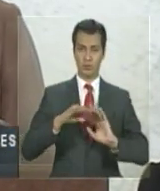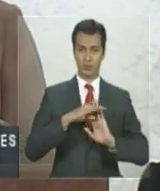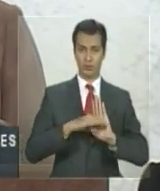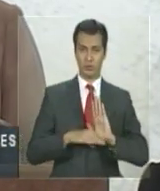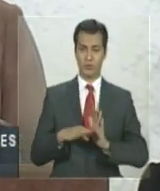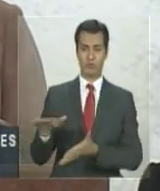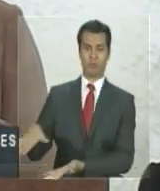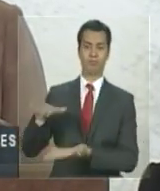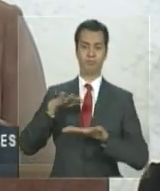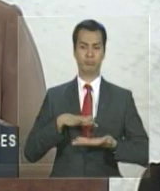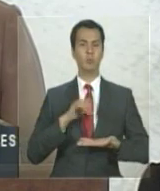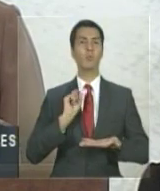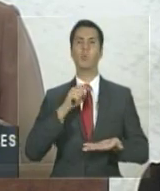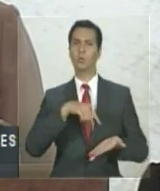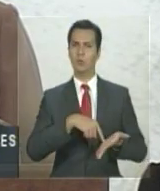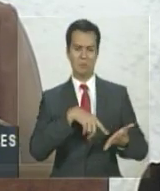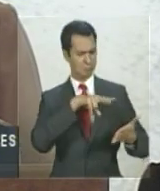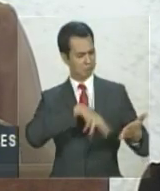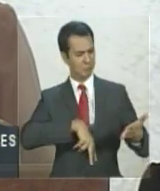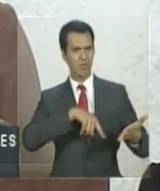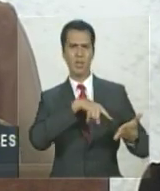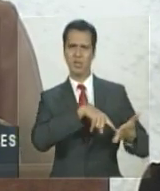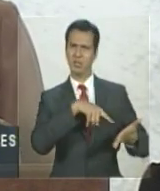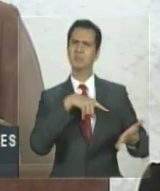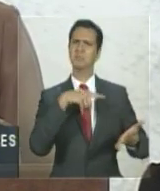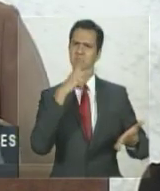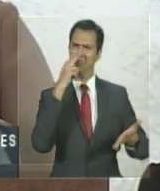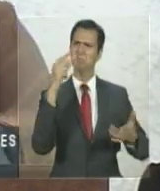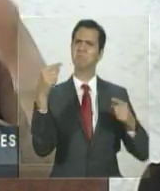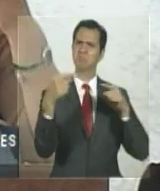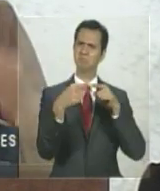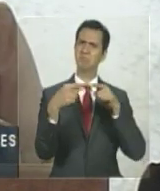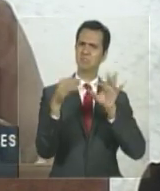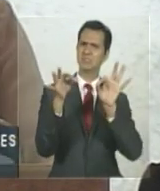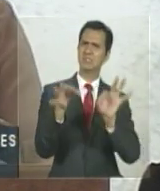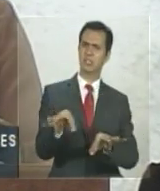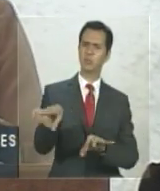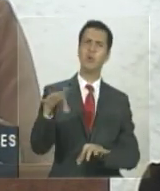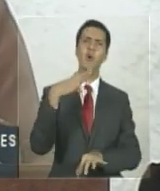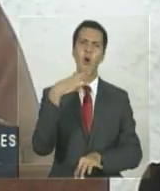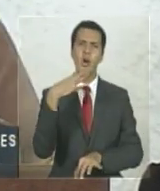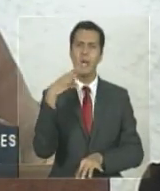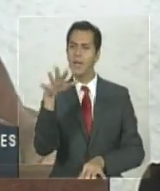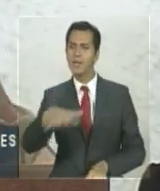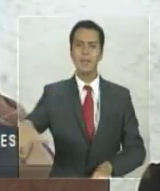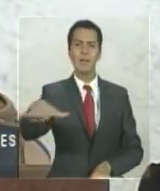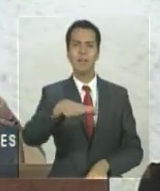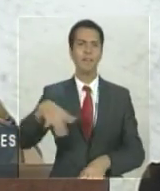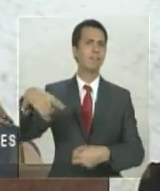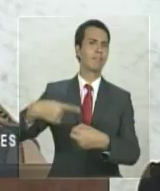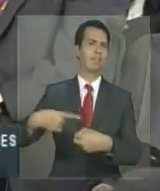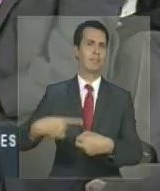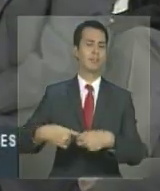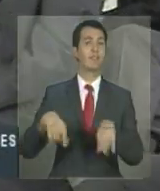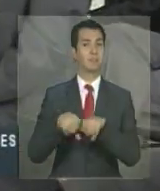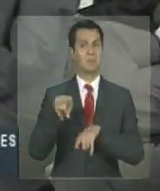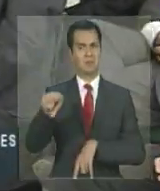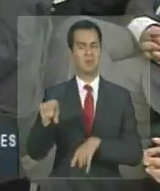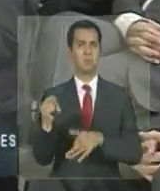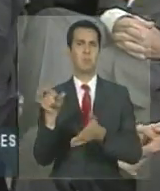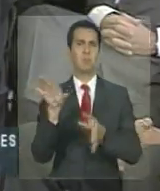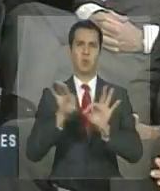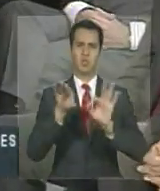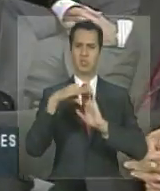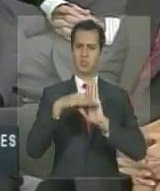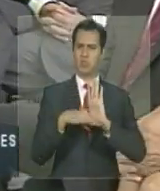a realidade local, mas também por quem teve todo o cuidado de entregar projetos de